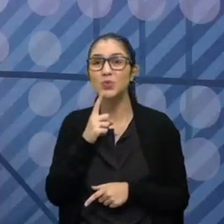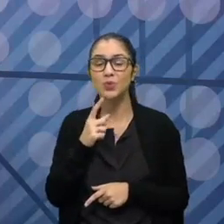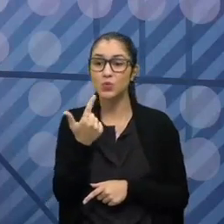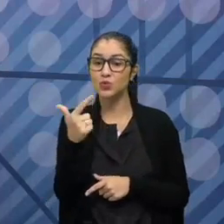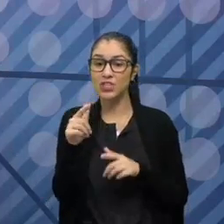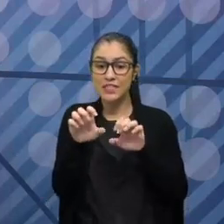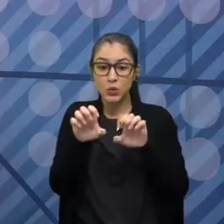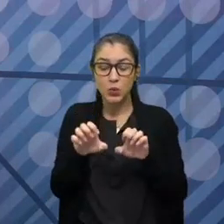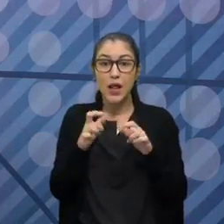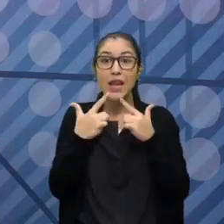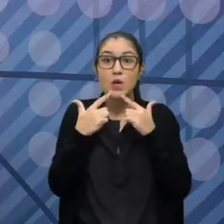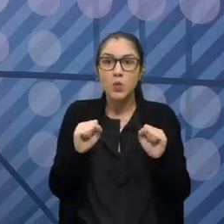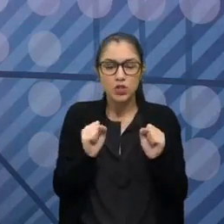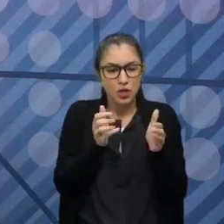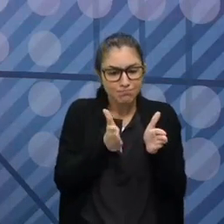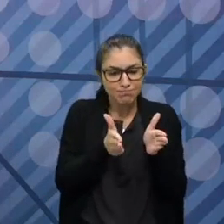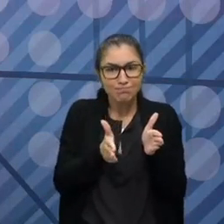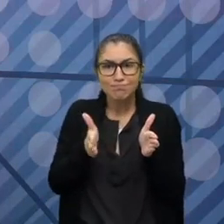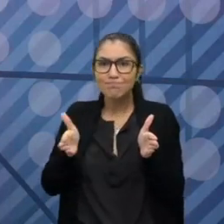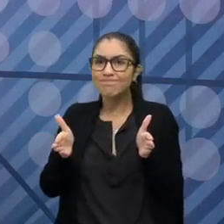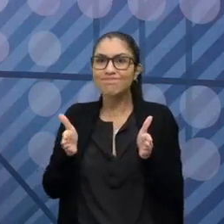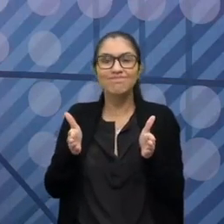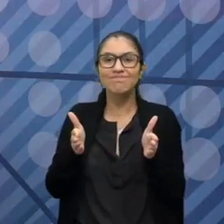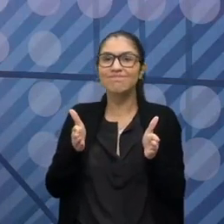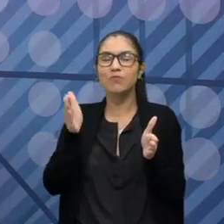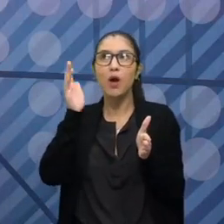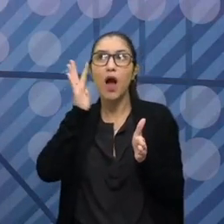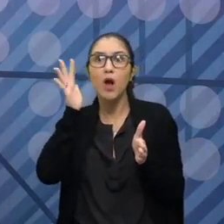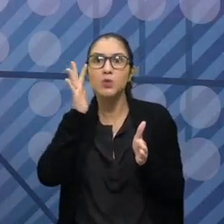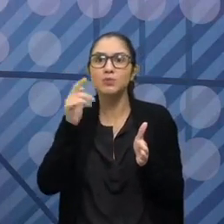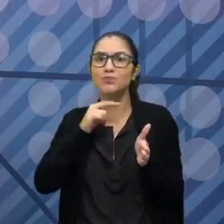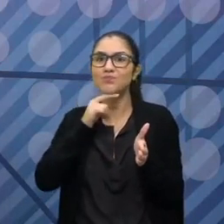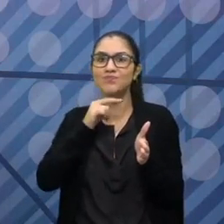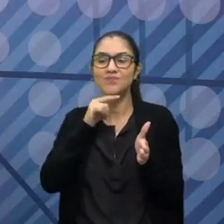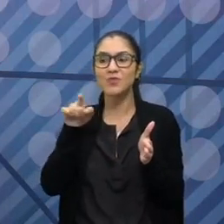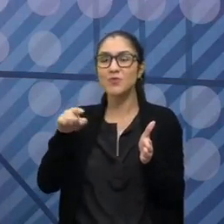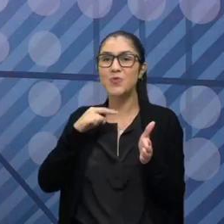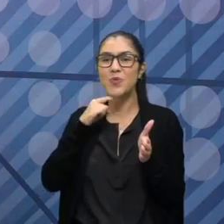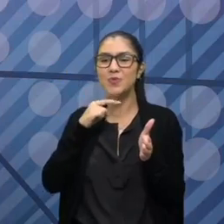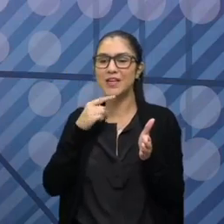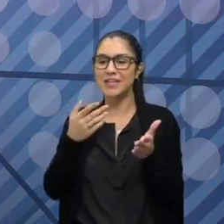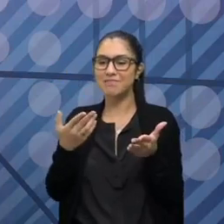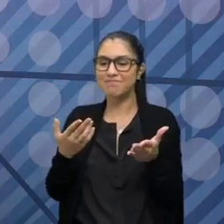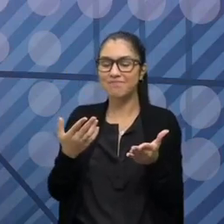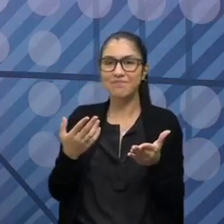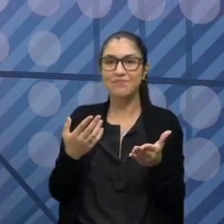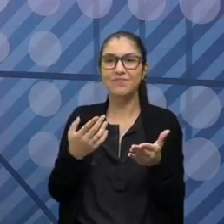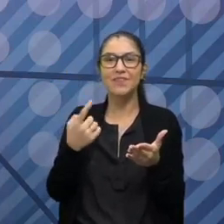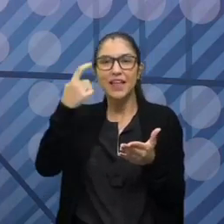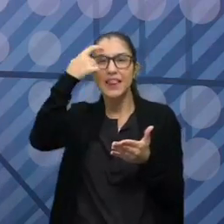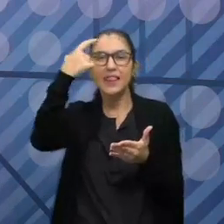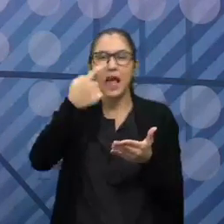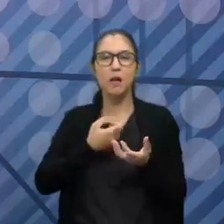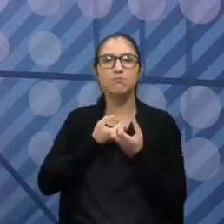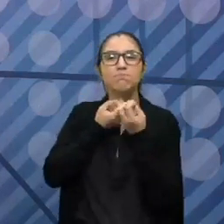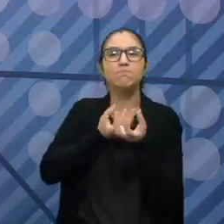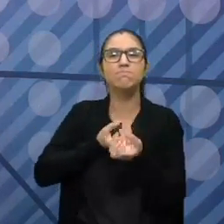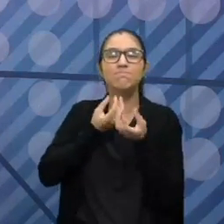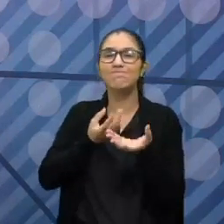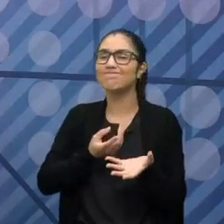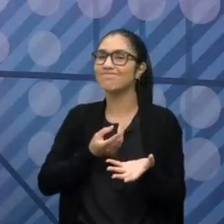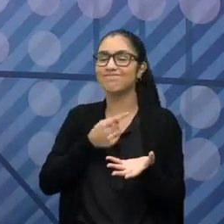a estrutura linguística. Então, ele não desenvolvia o raciocínio, ele não conseguia colocar, explanar suas ideias. E